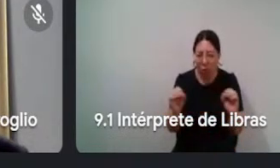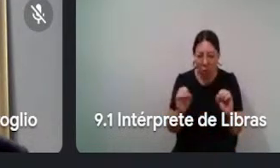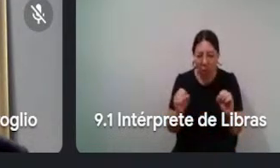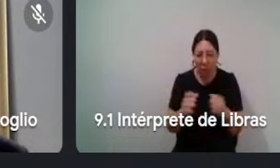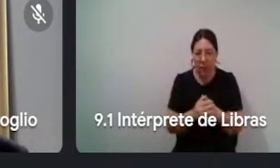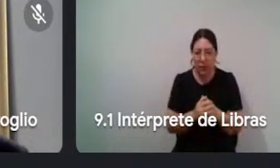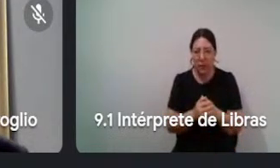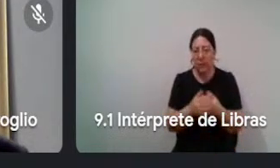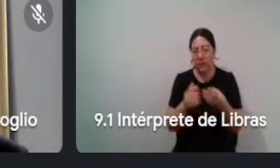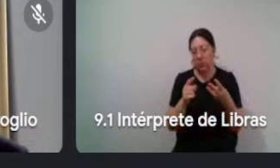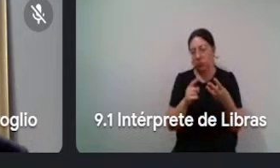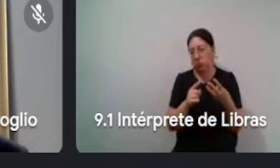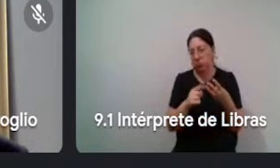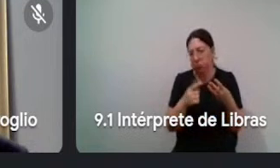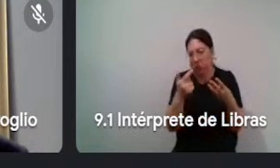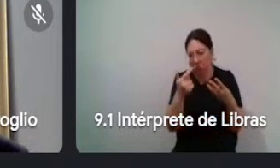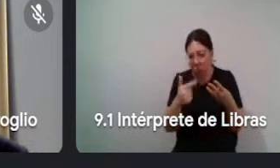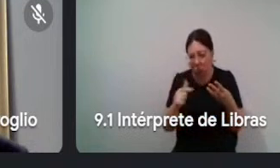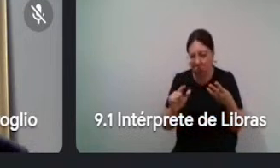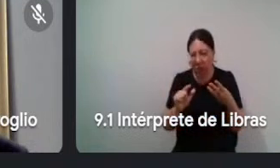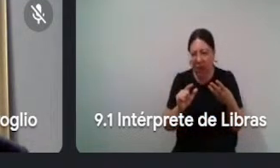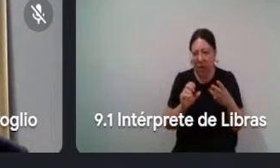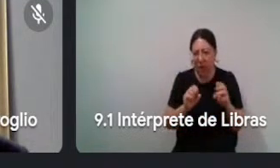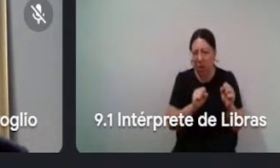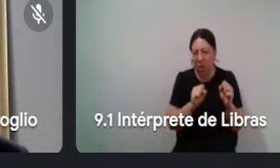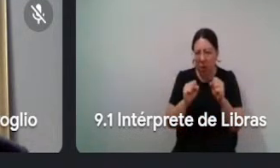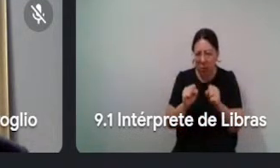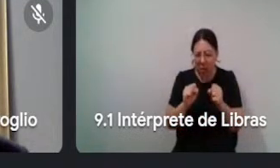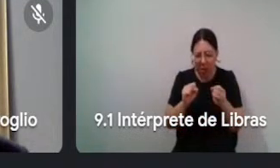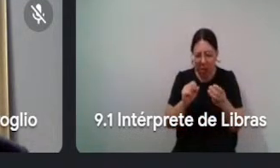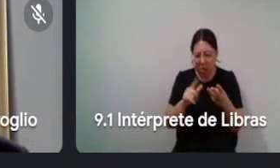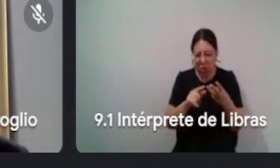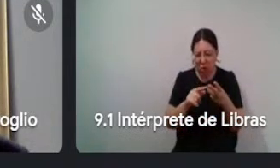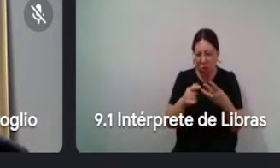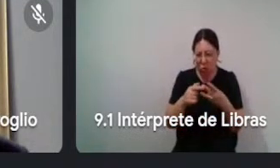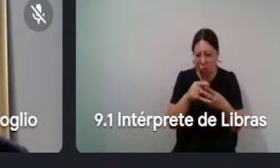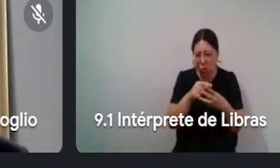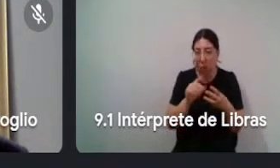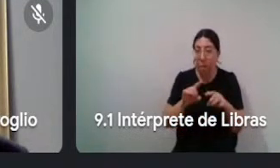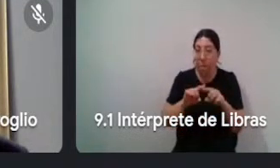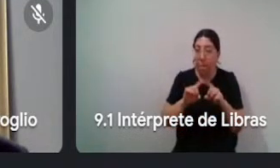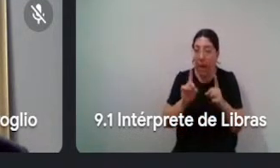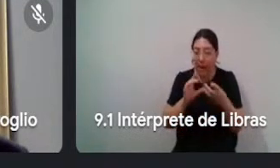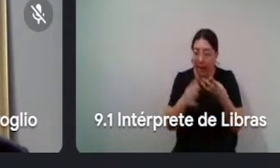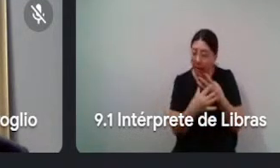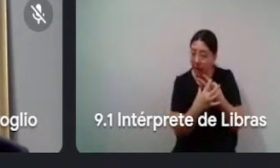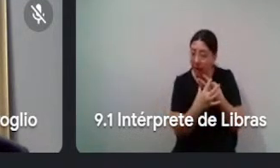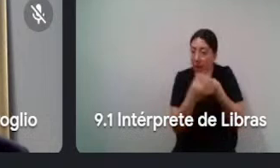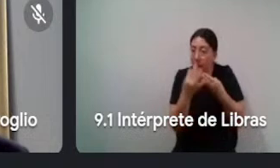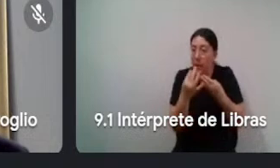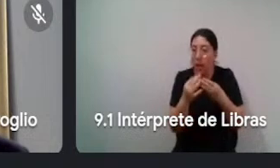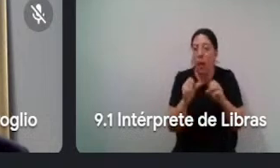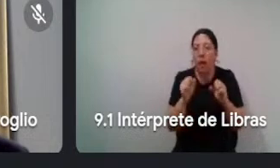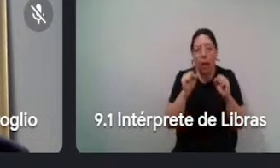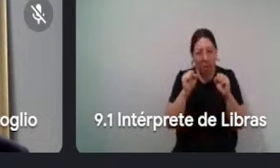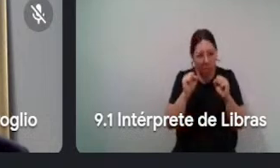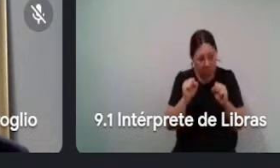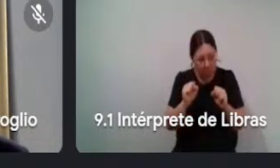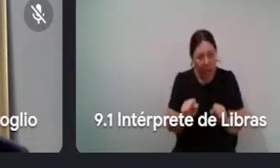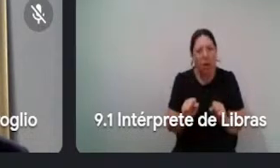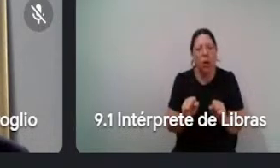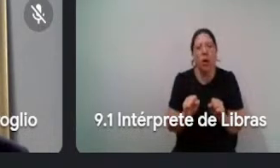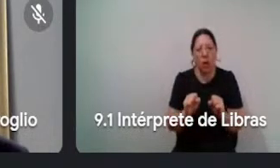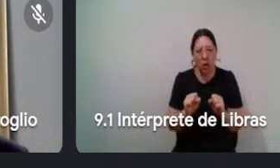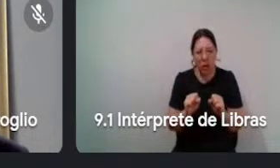desaprovação das contas, quando analisada no conjunto com as demais irregularidades e